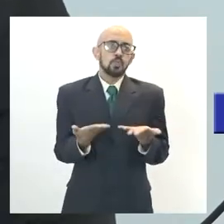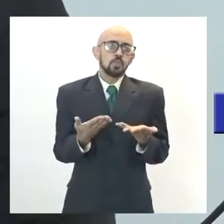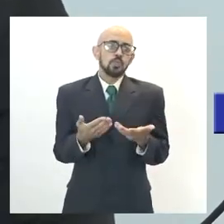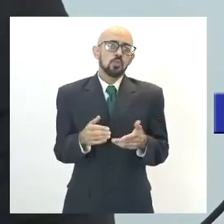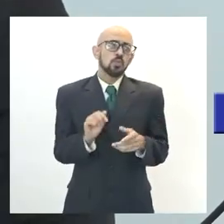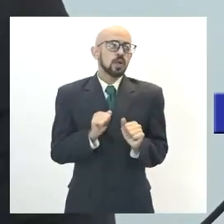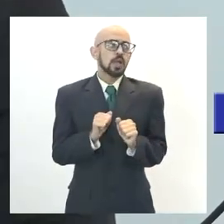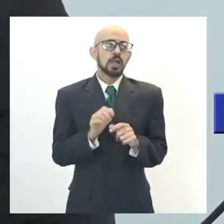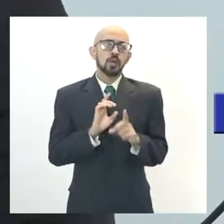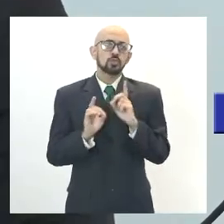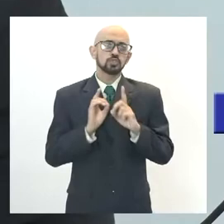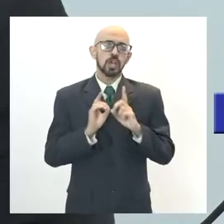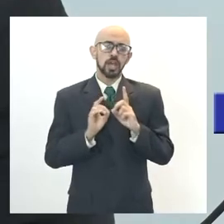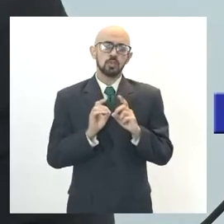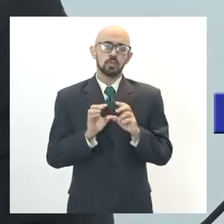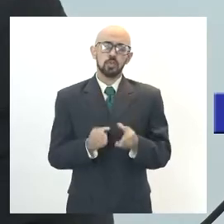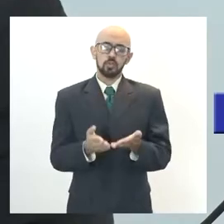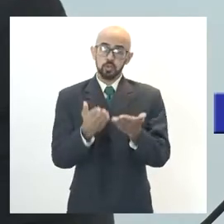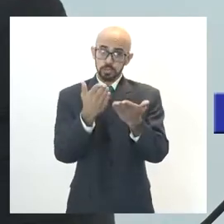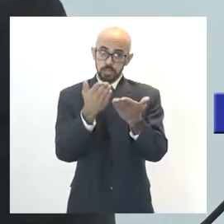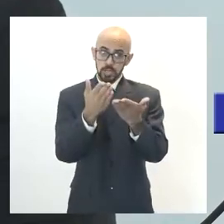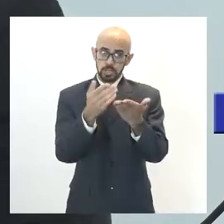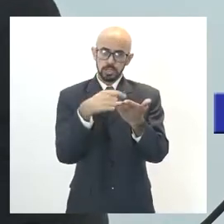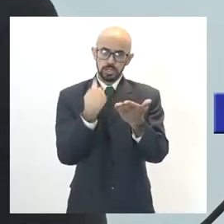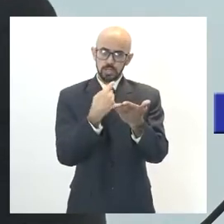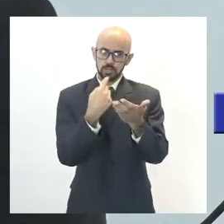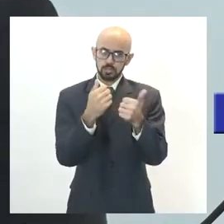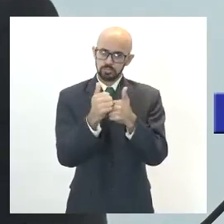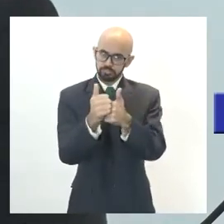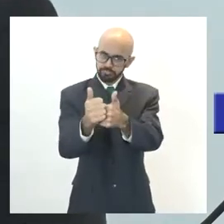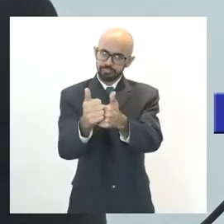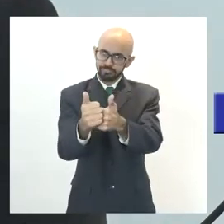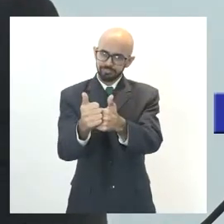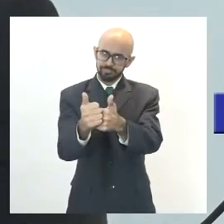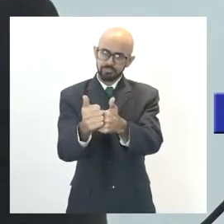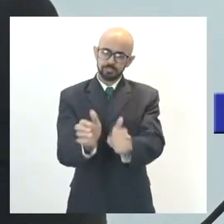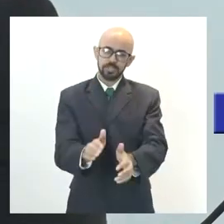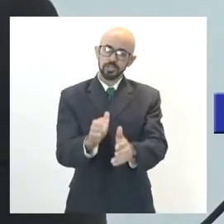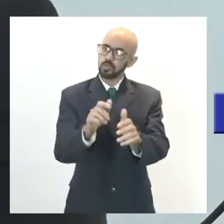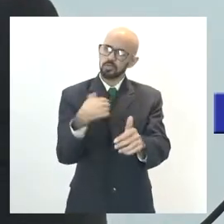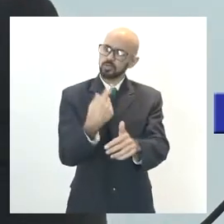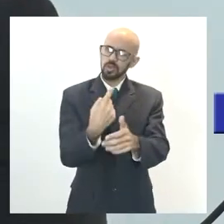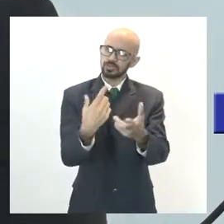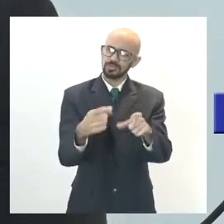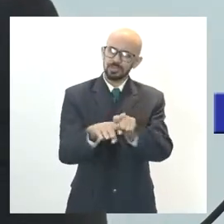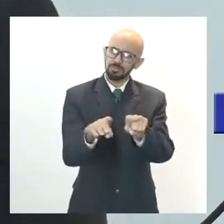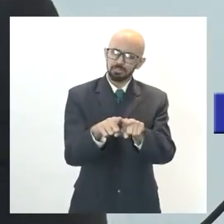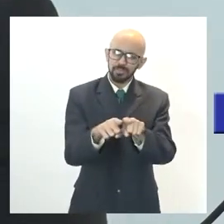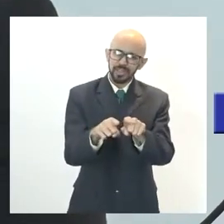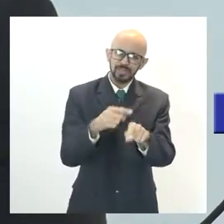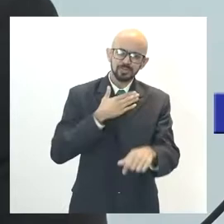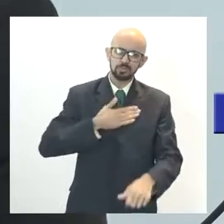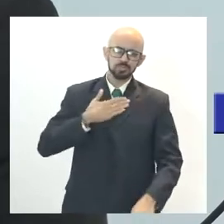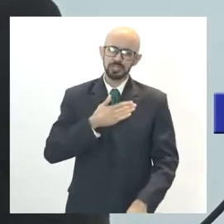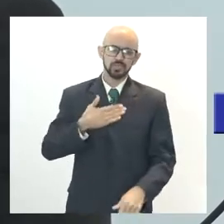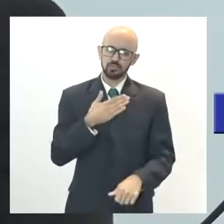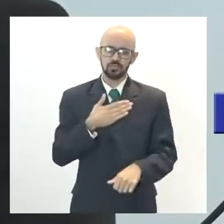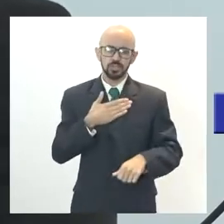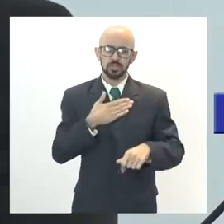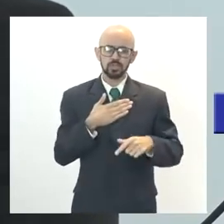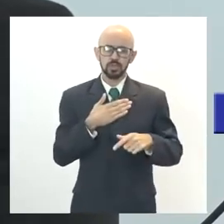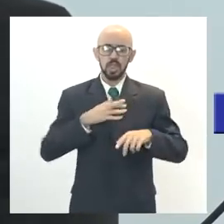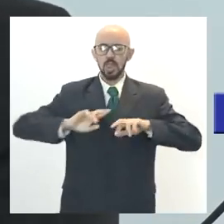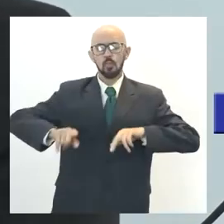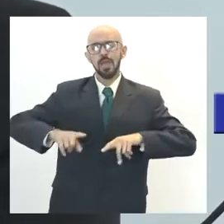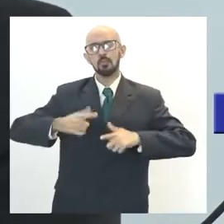queria dizer que a gente também não tá satisfeito com serviço público né a gente não tá satisfeito não porque os servidores públicos não faça um bom trabalho